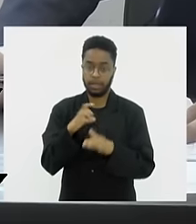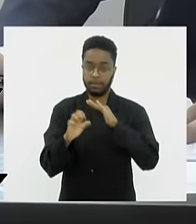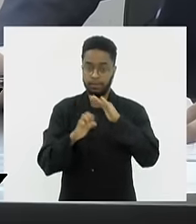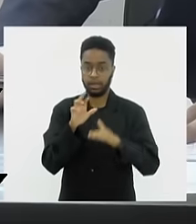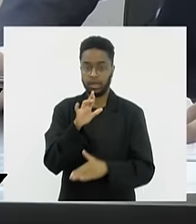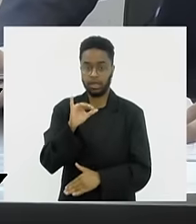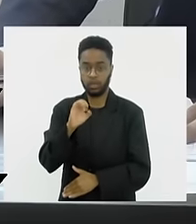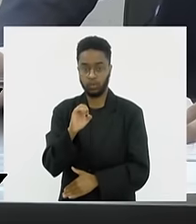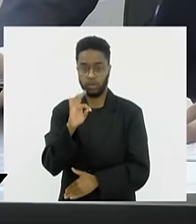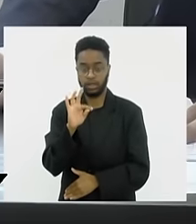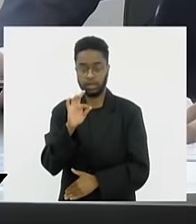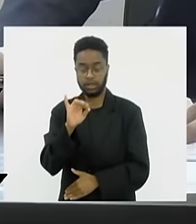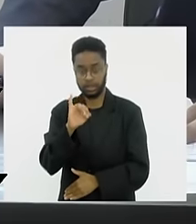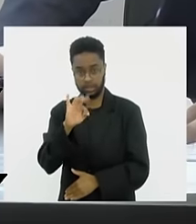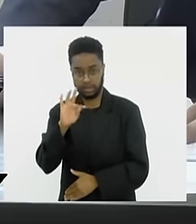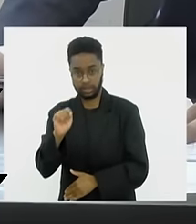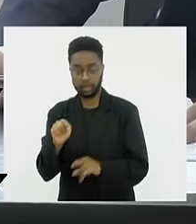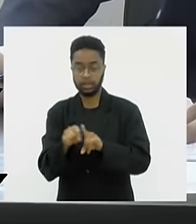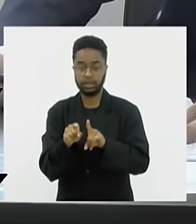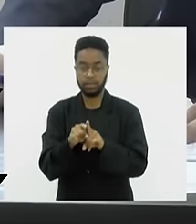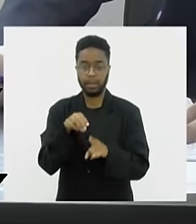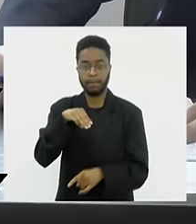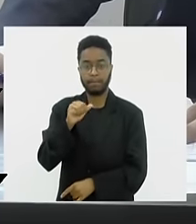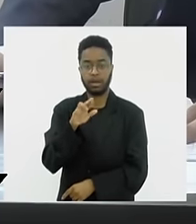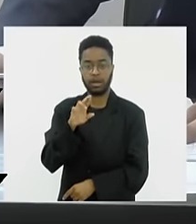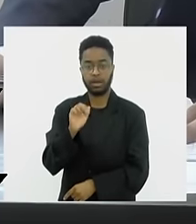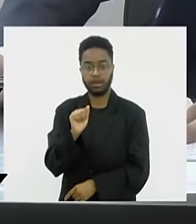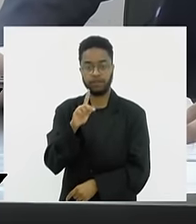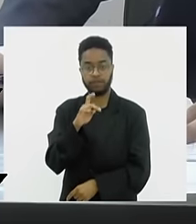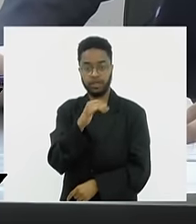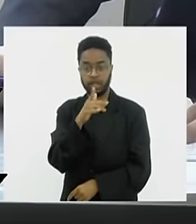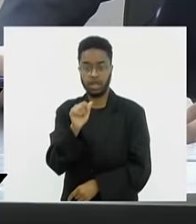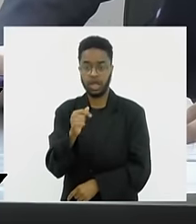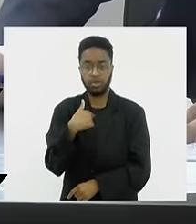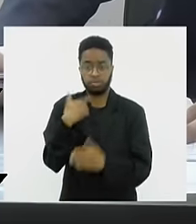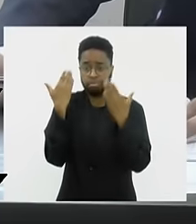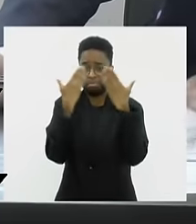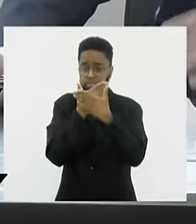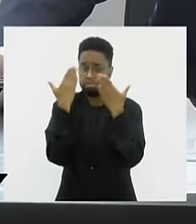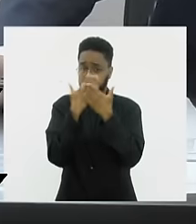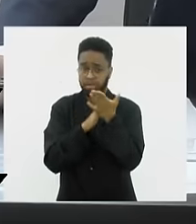a Maravilha, eu não vejo uma repressão do Detro, em nada. Zero.